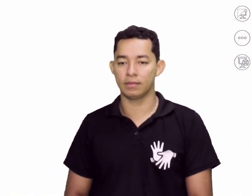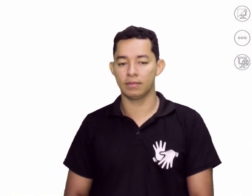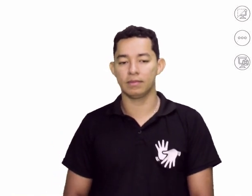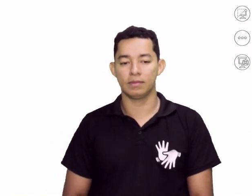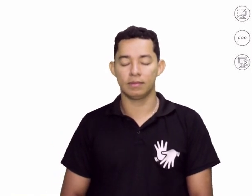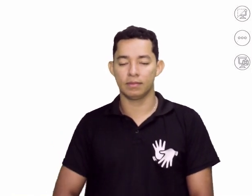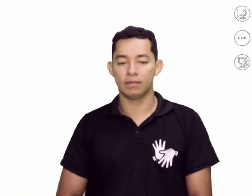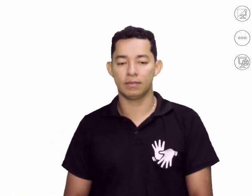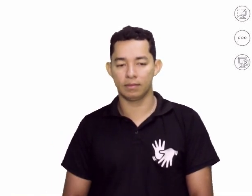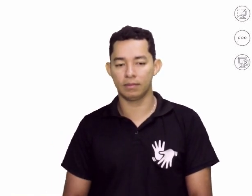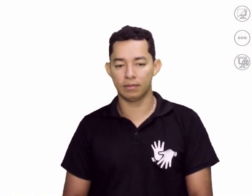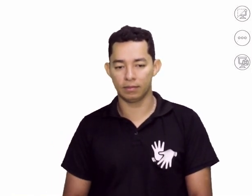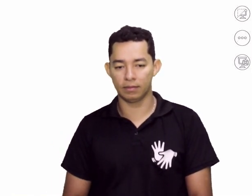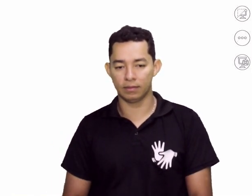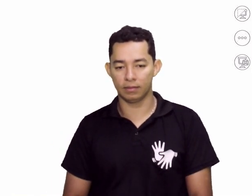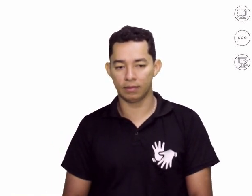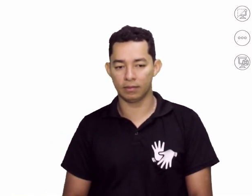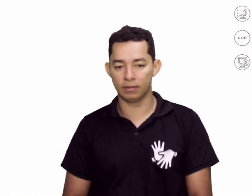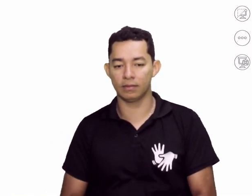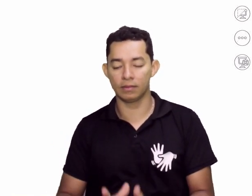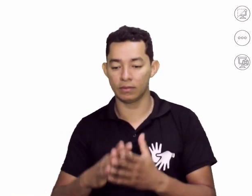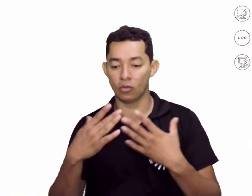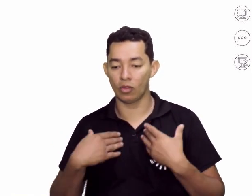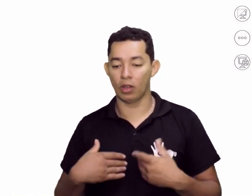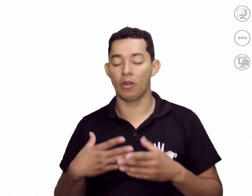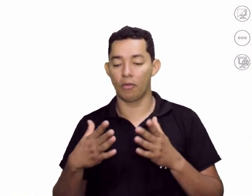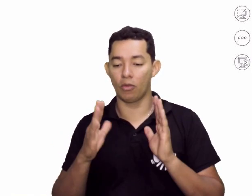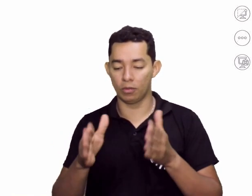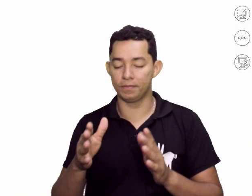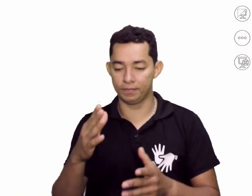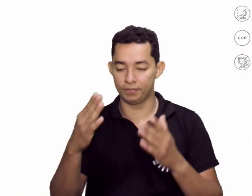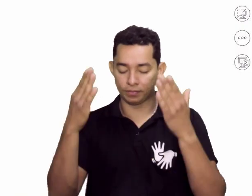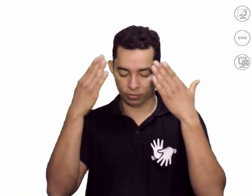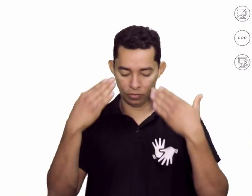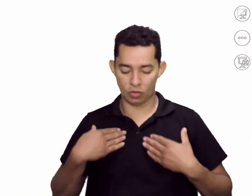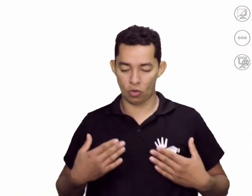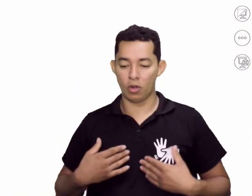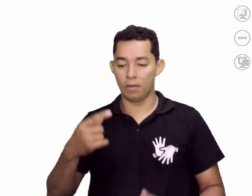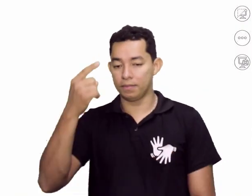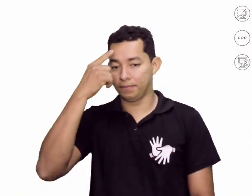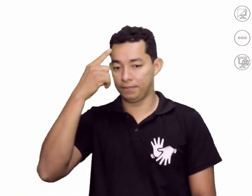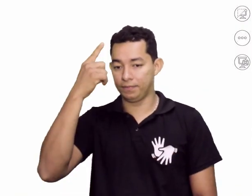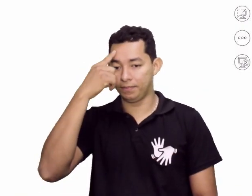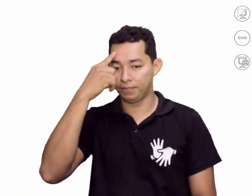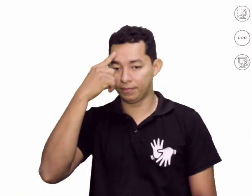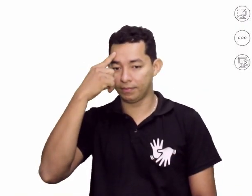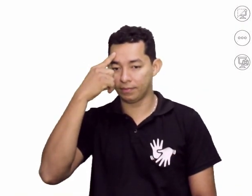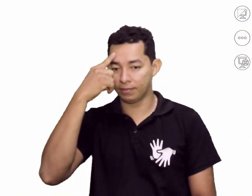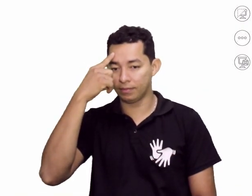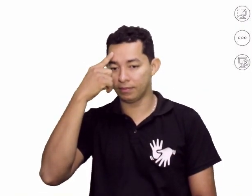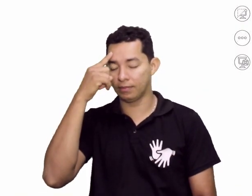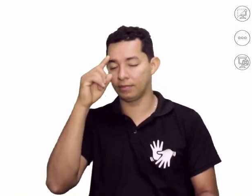Então, o que está em foco é o corpo, a mente e quem está assistindo, o espectador.